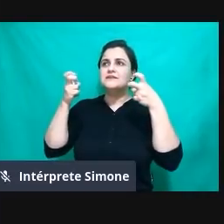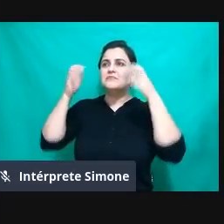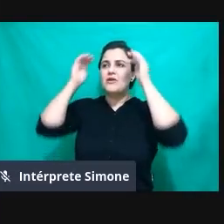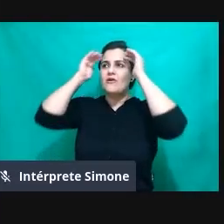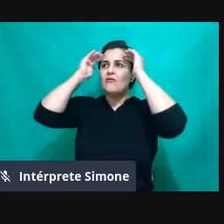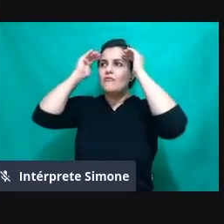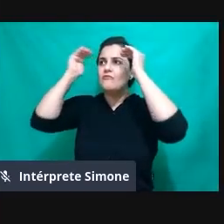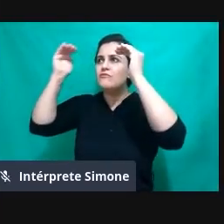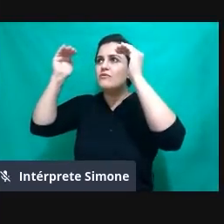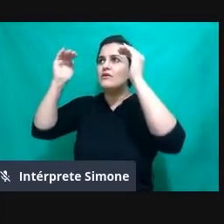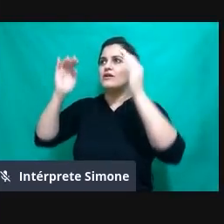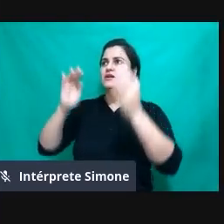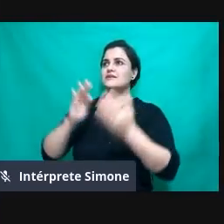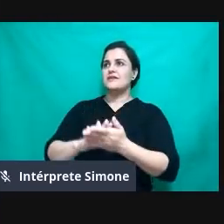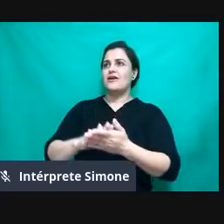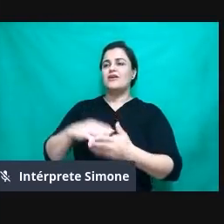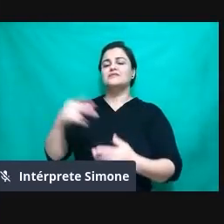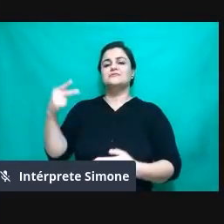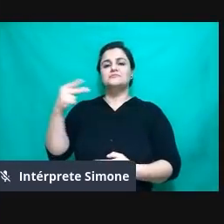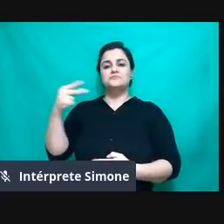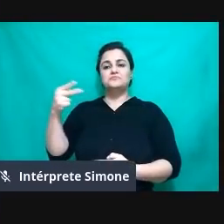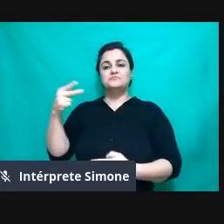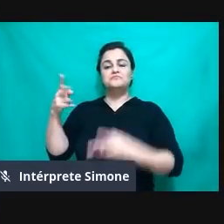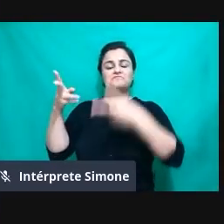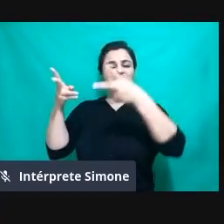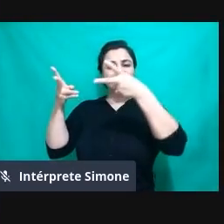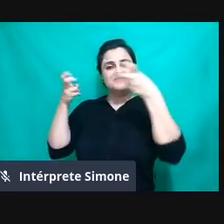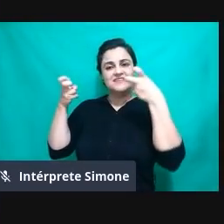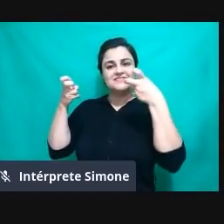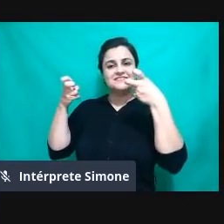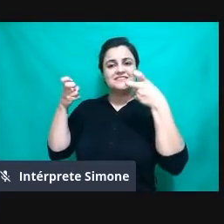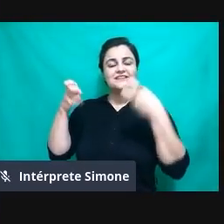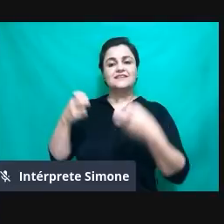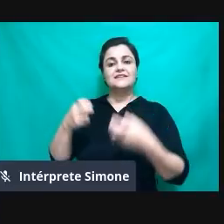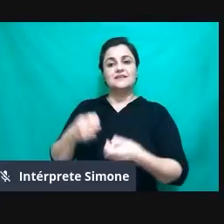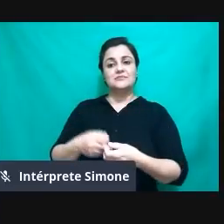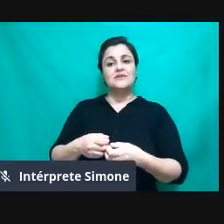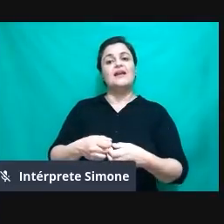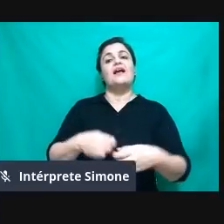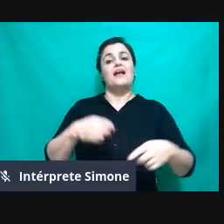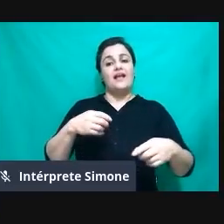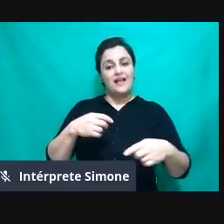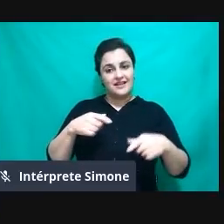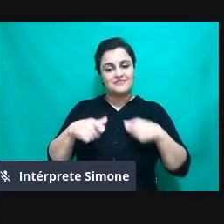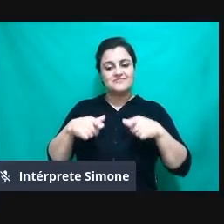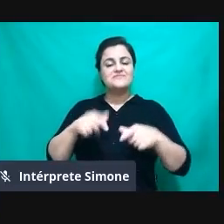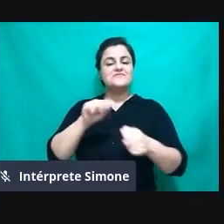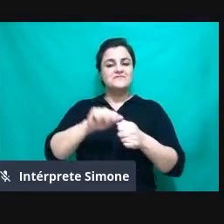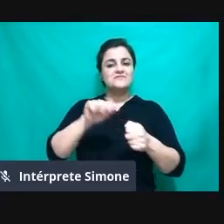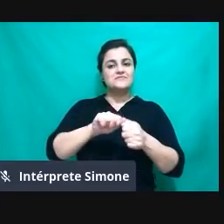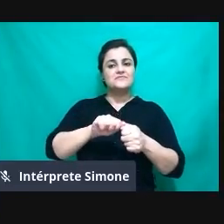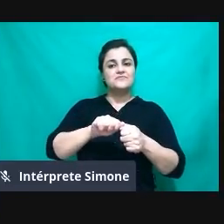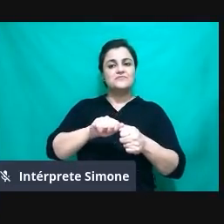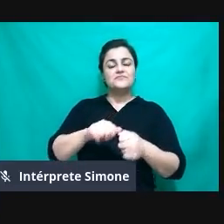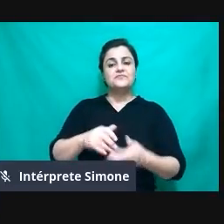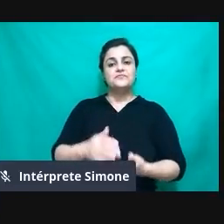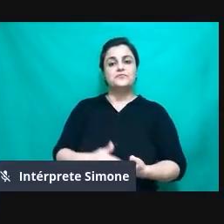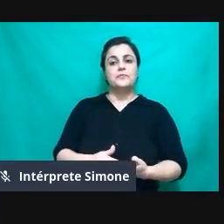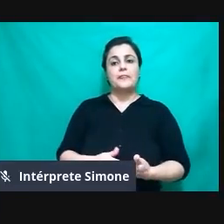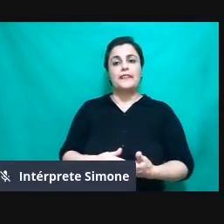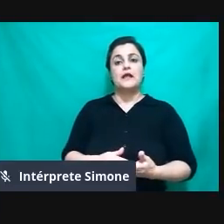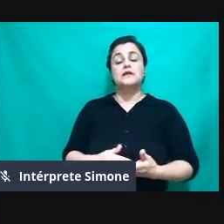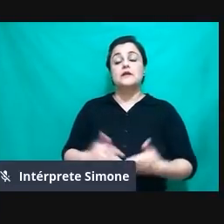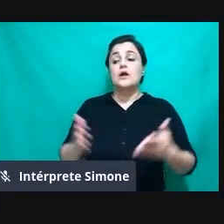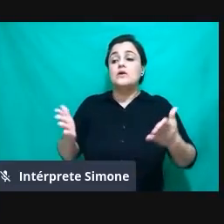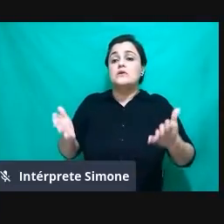da igualdade, da regularidade, ele vai conseguir trabalhar aqui, tá? Então, esse tipo de percepção, ele é